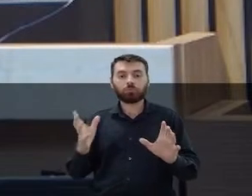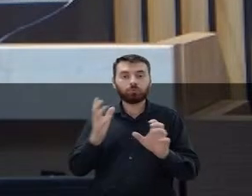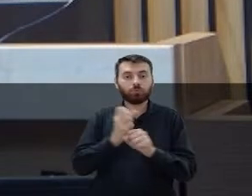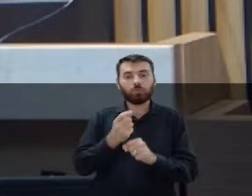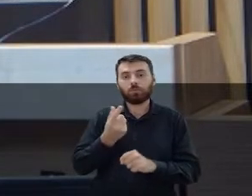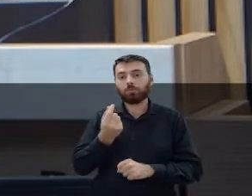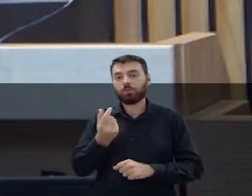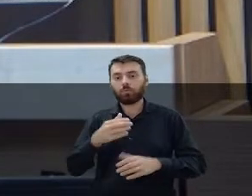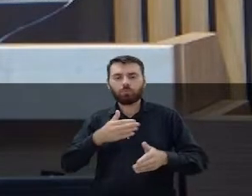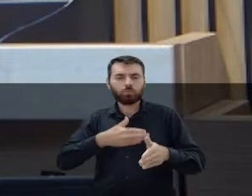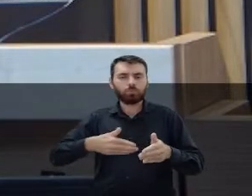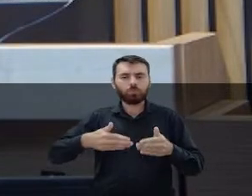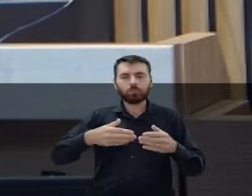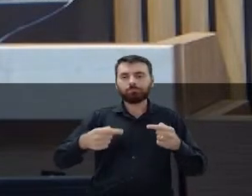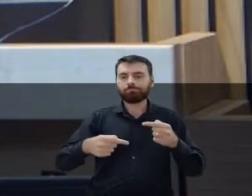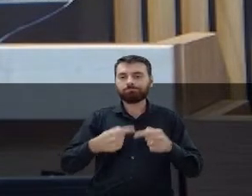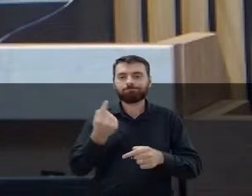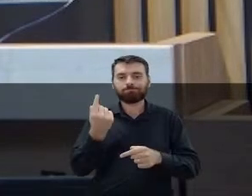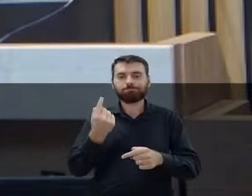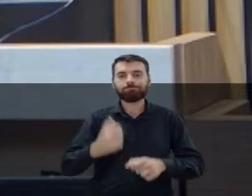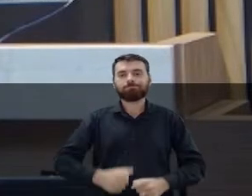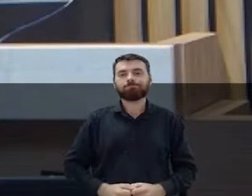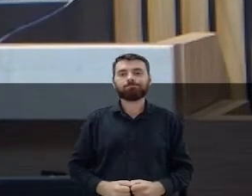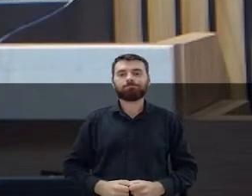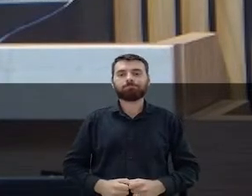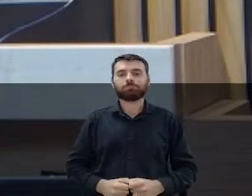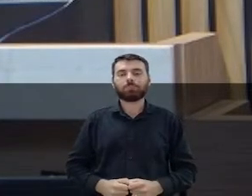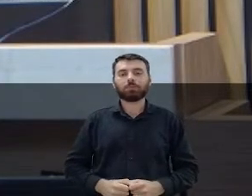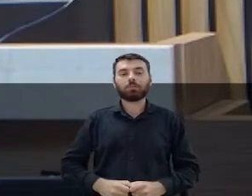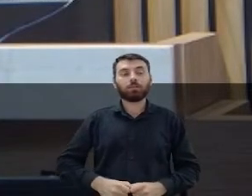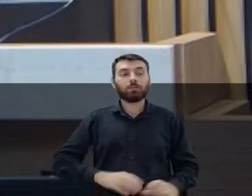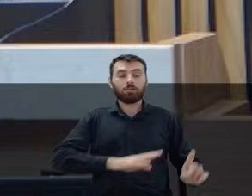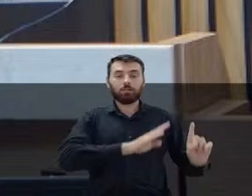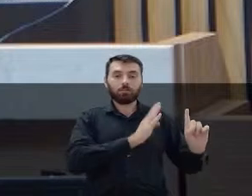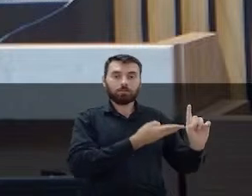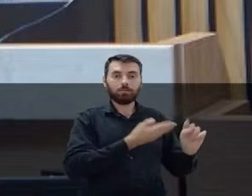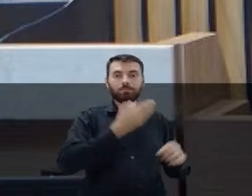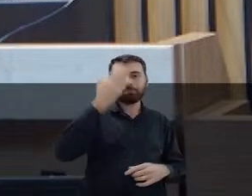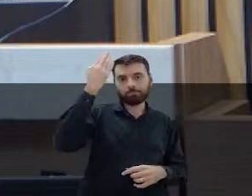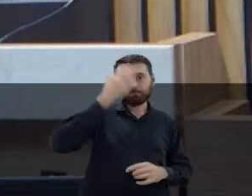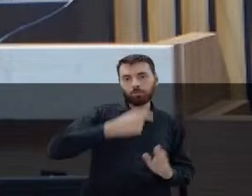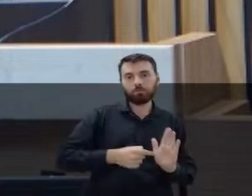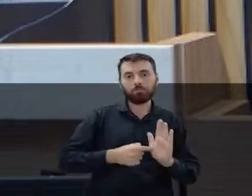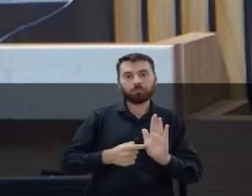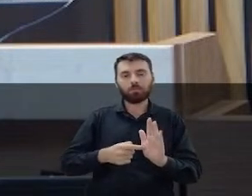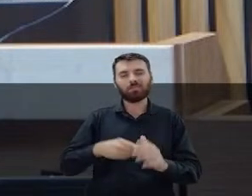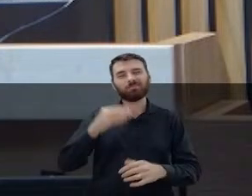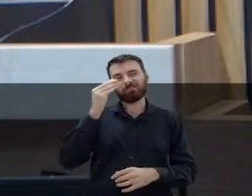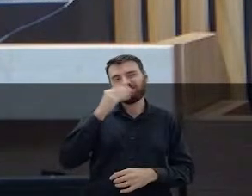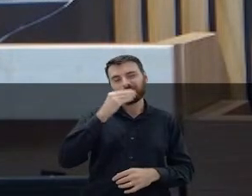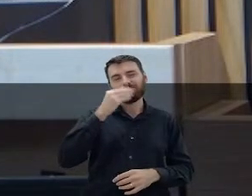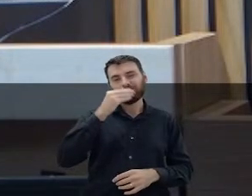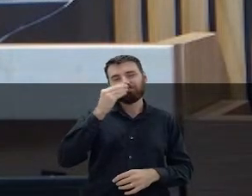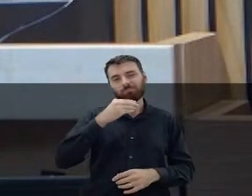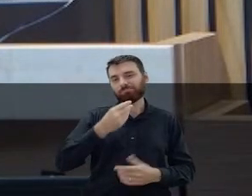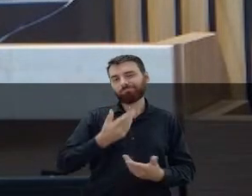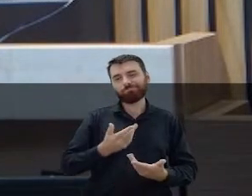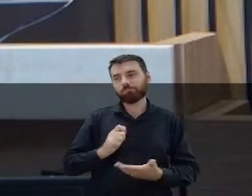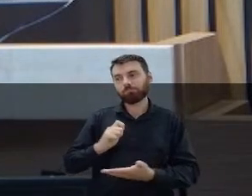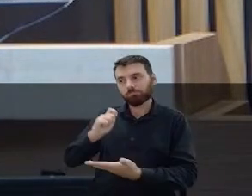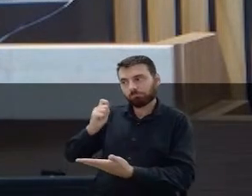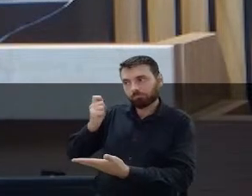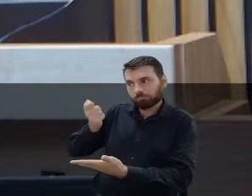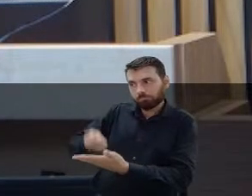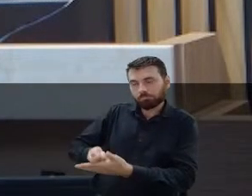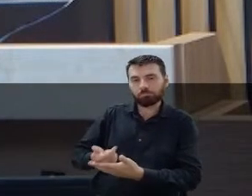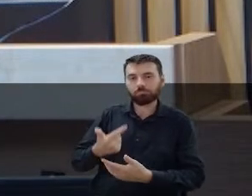valores. Ou seja, a prova produzida pela ré é deveras frágil e inapta para comprovar o pagamento das